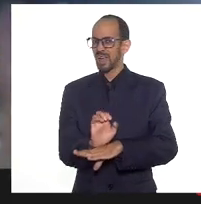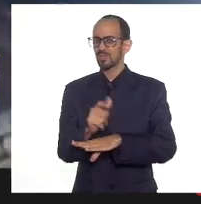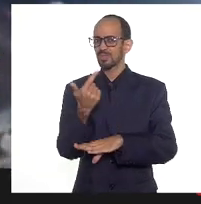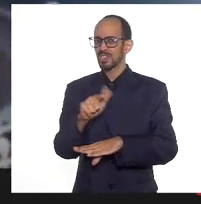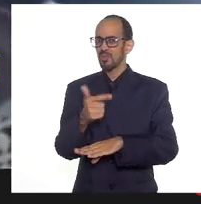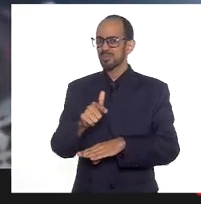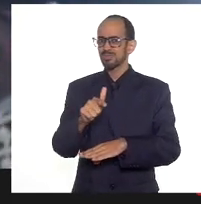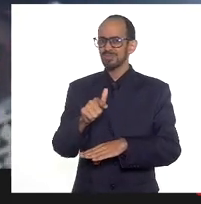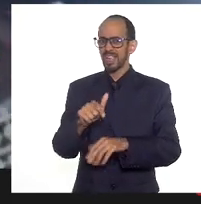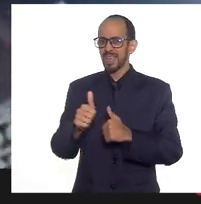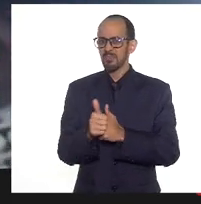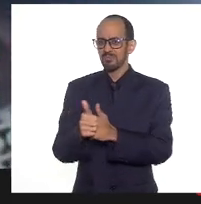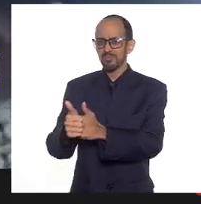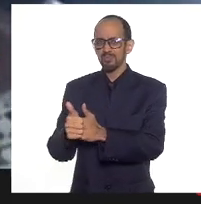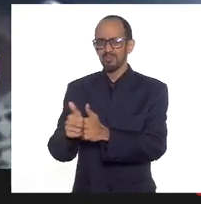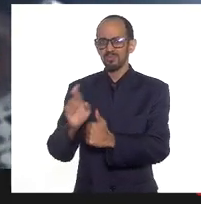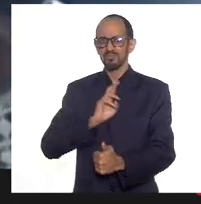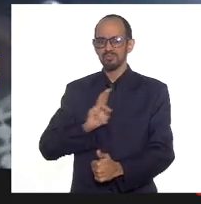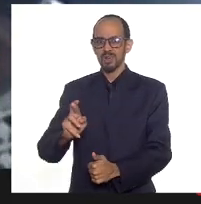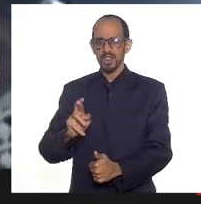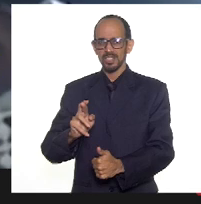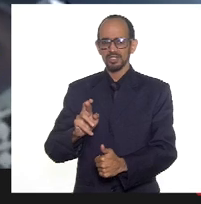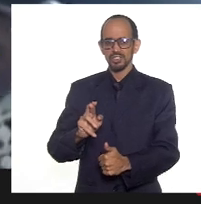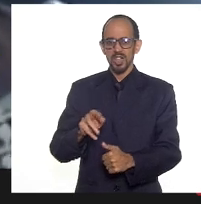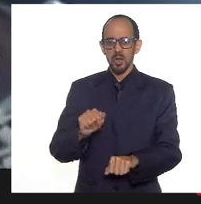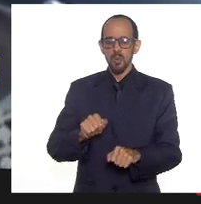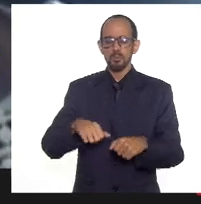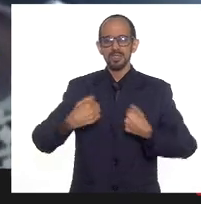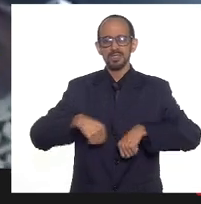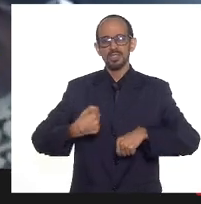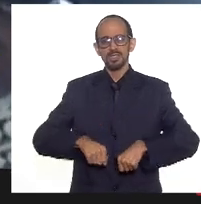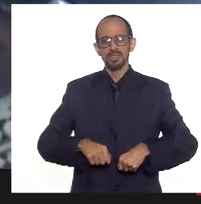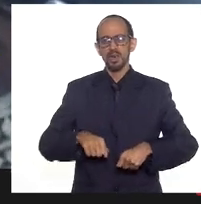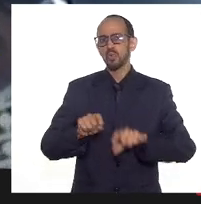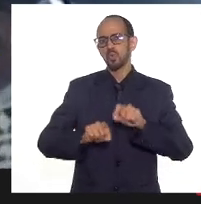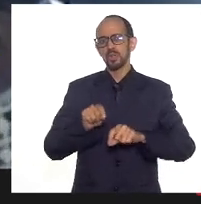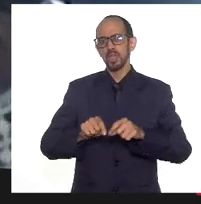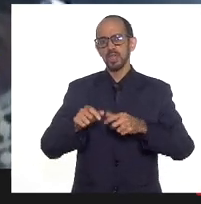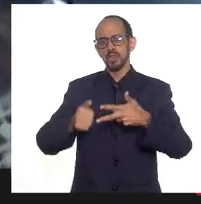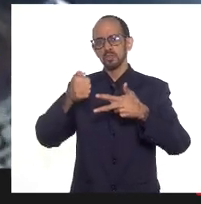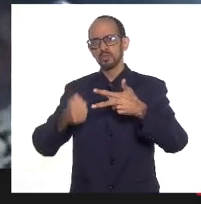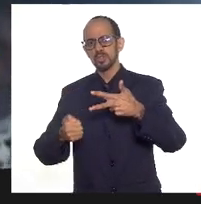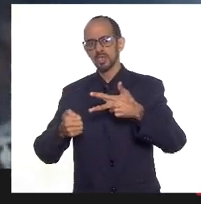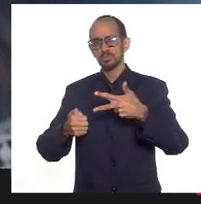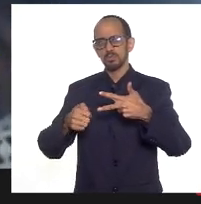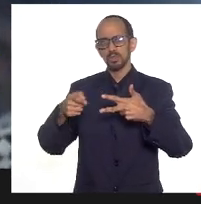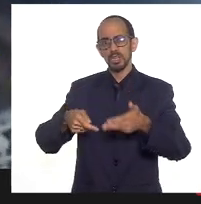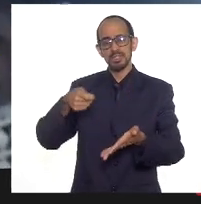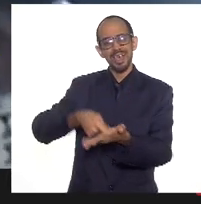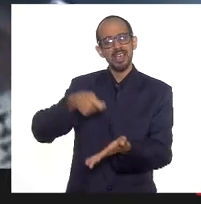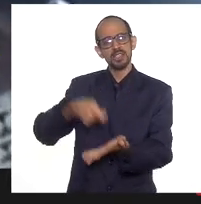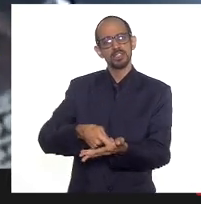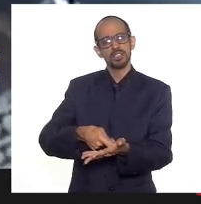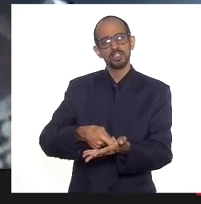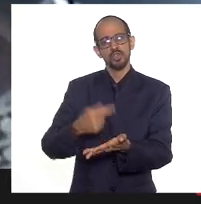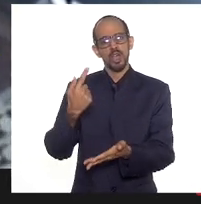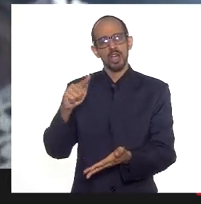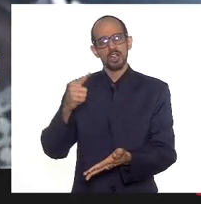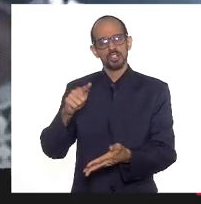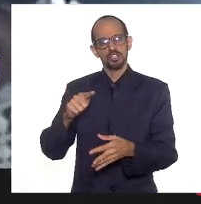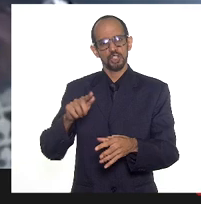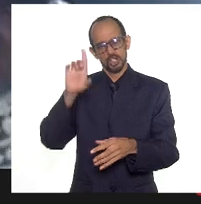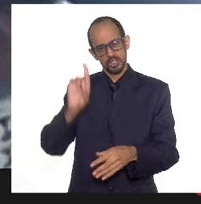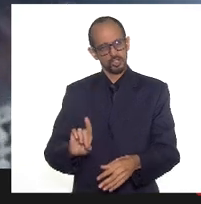vítima de uma minoria religiosa para que os poderes públicos fossem cobrados da garantia desses direitos, né? Nós não